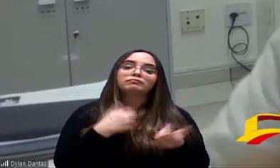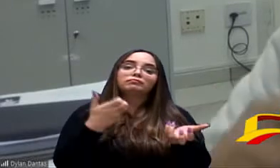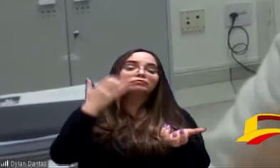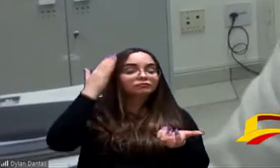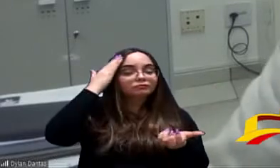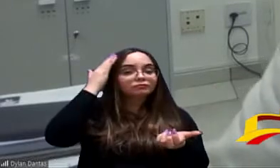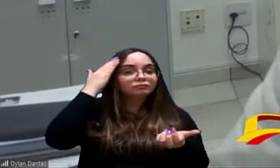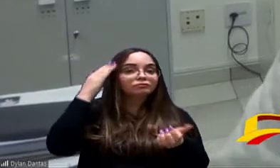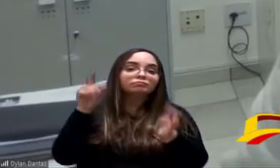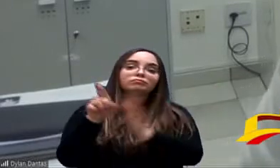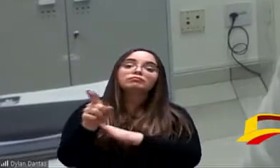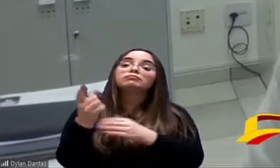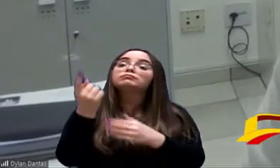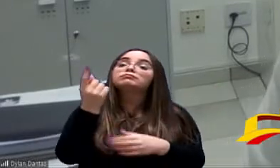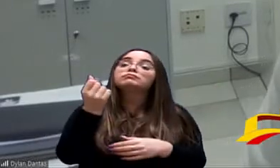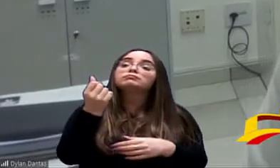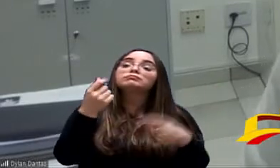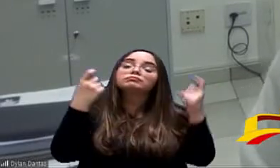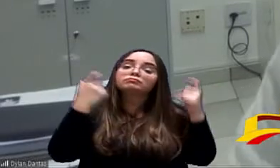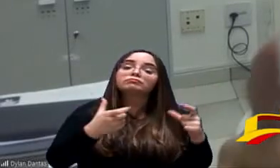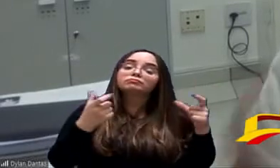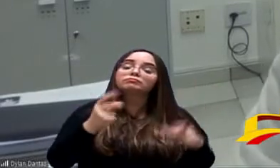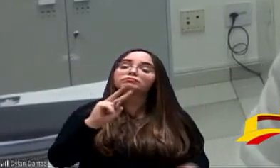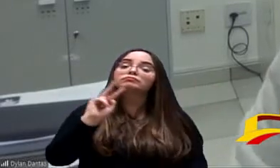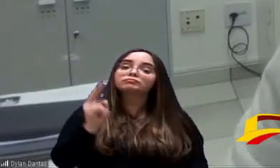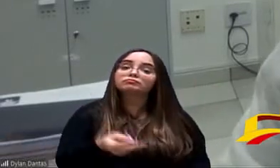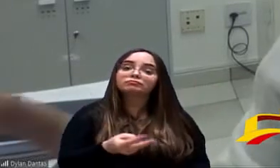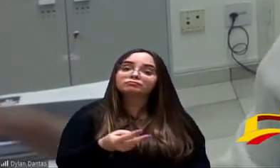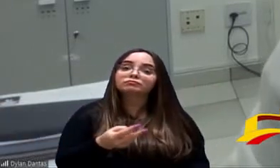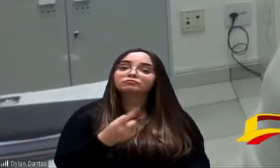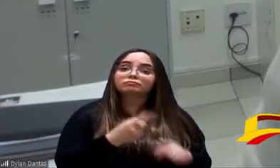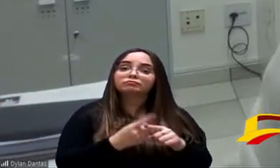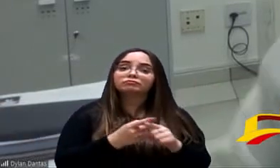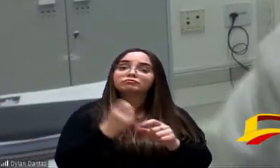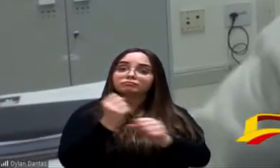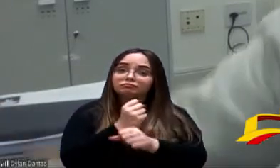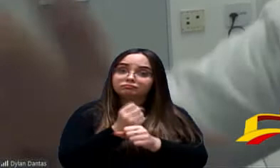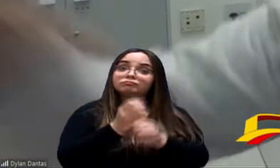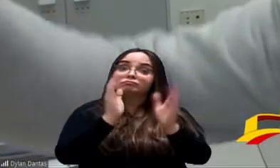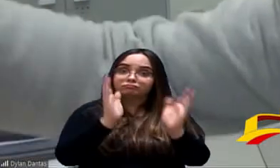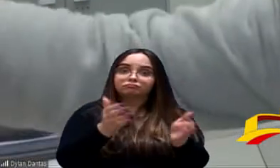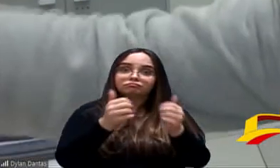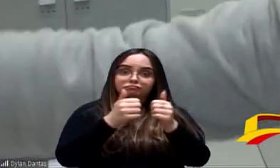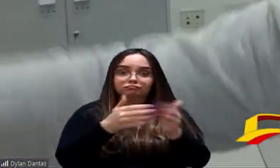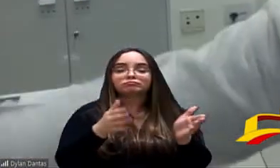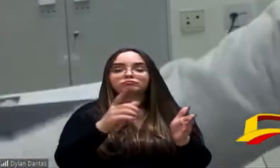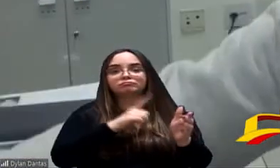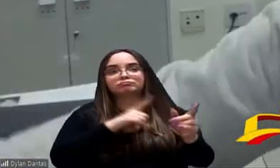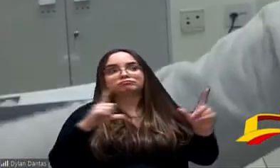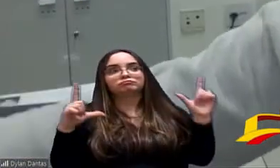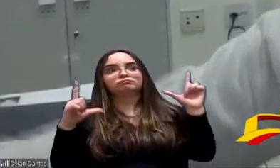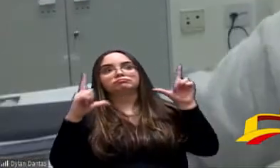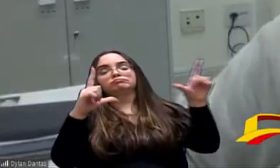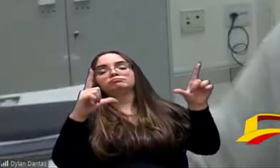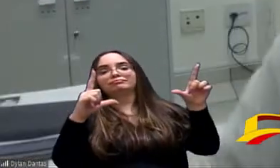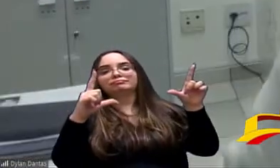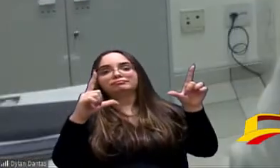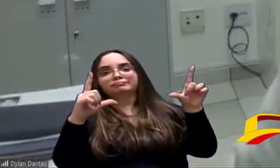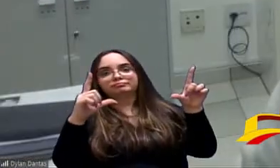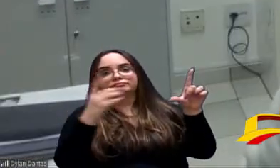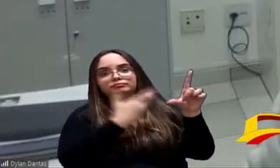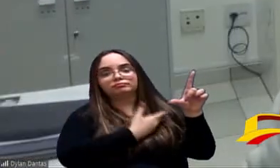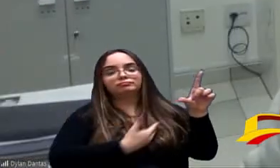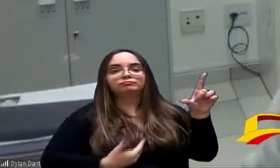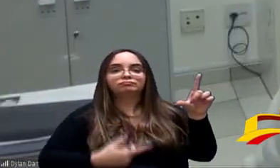saber aonde foi parar esses 2 milhões, tendo em vista que a obra teve início, tinha até a placa do governo federal ali, né, do